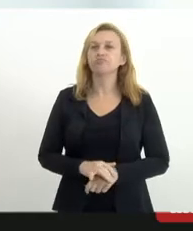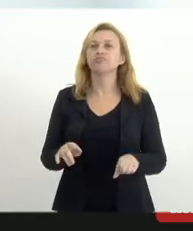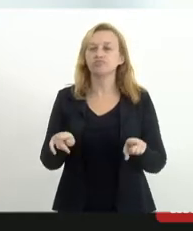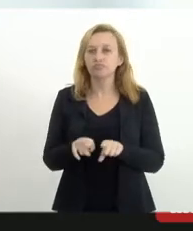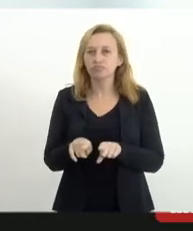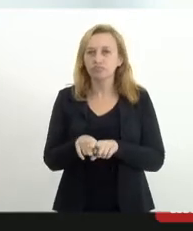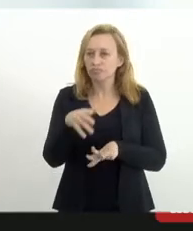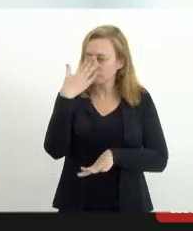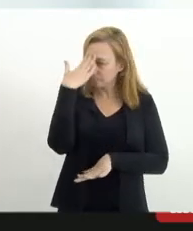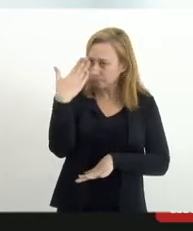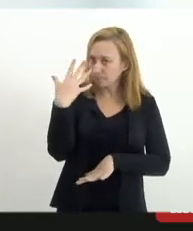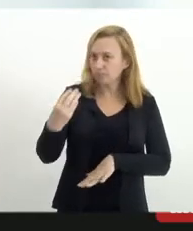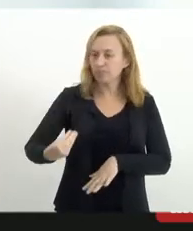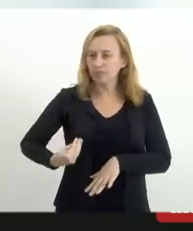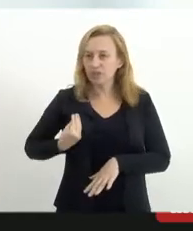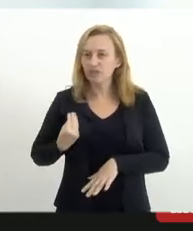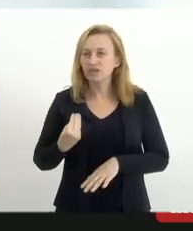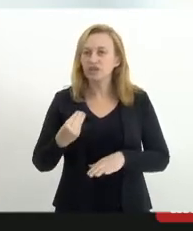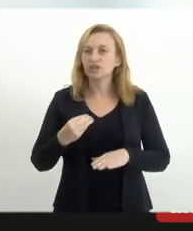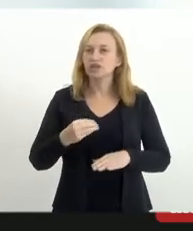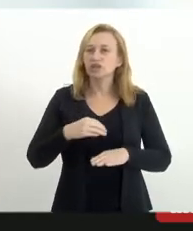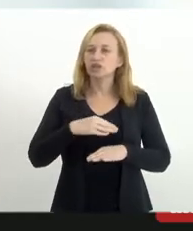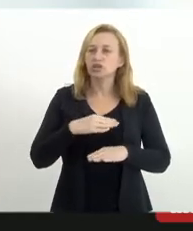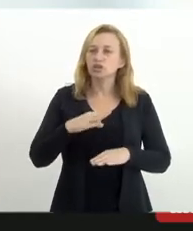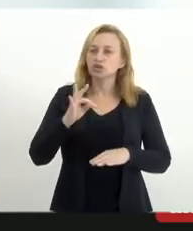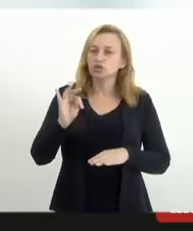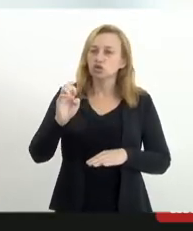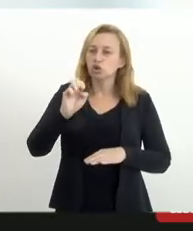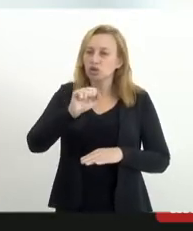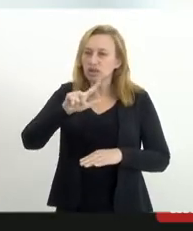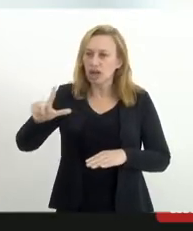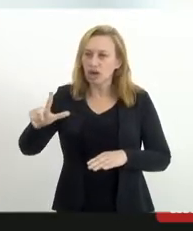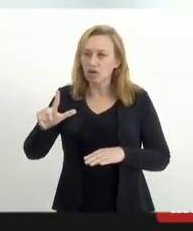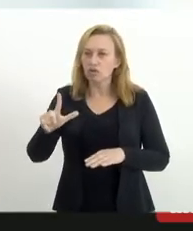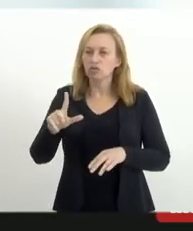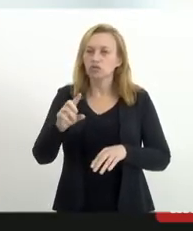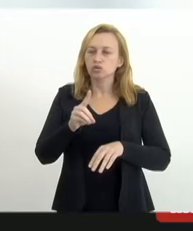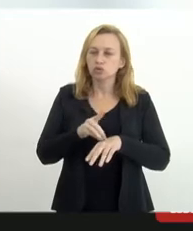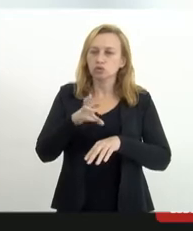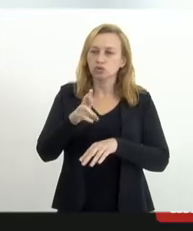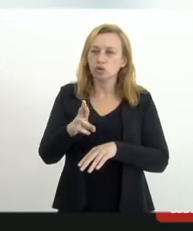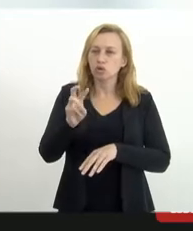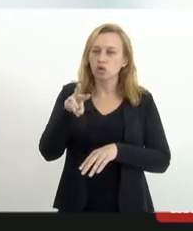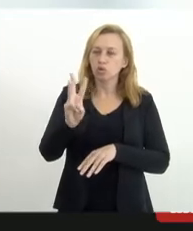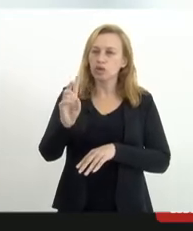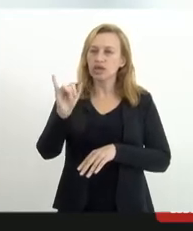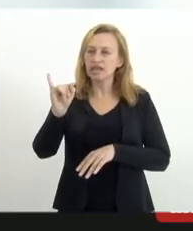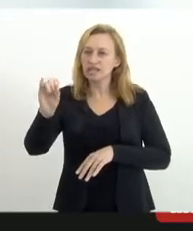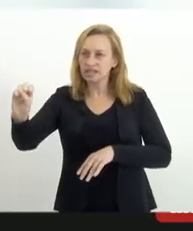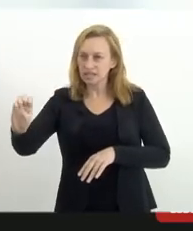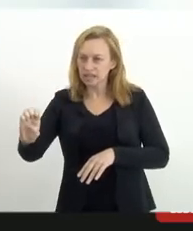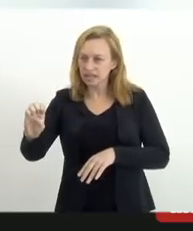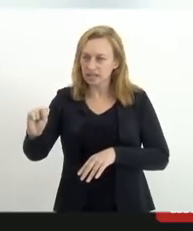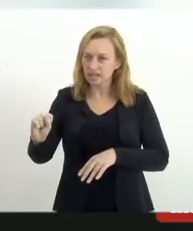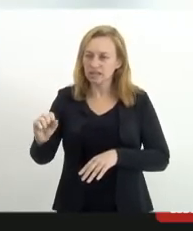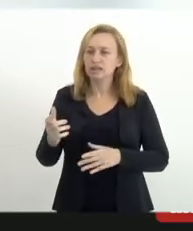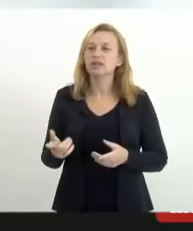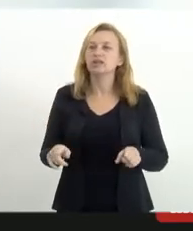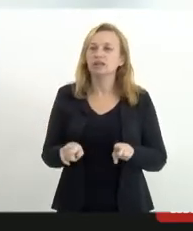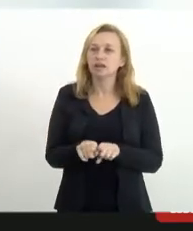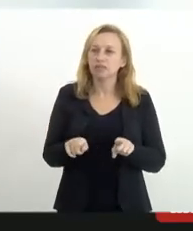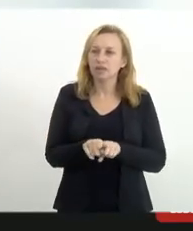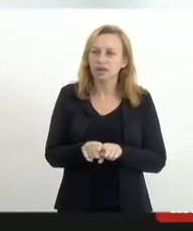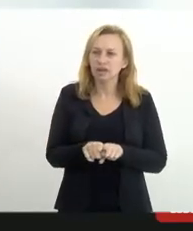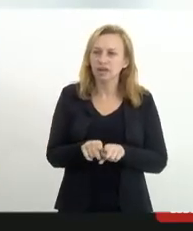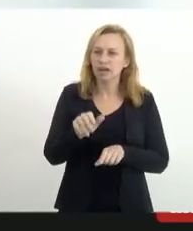Também agradecer a presença da Total, o doutor Ulisses Martins, que tem sempre estado presente. Da NP, desde